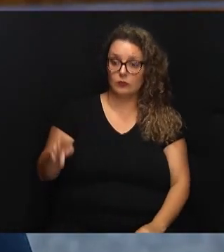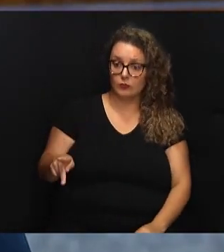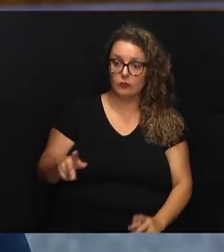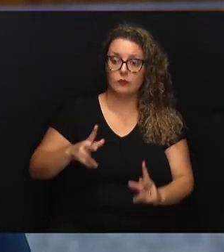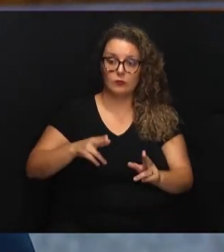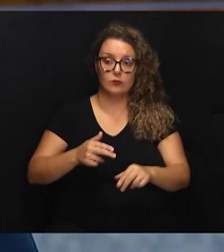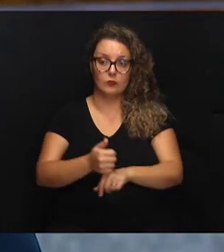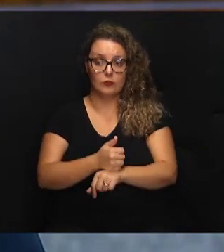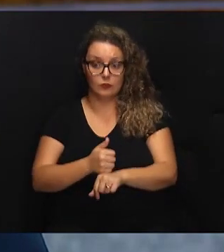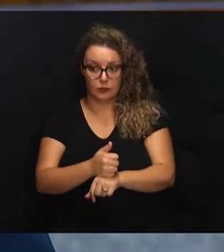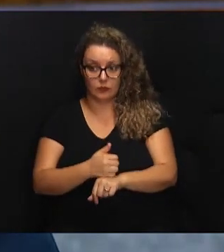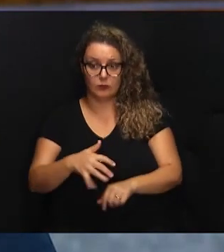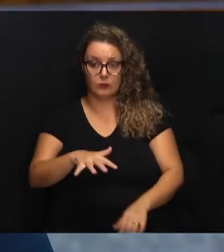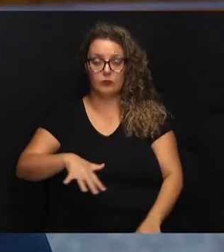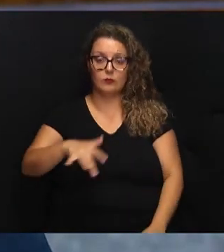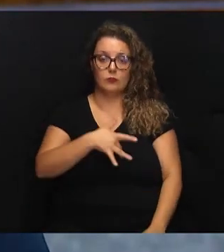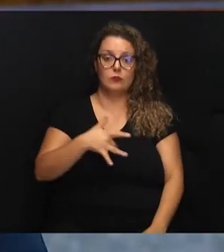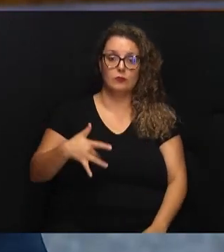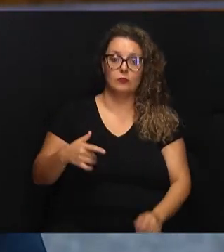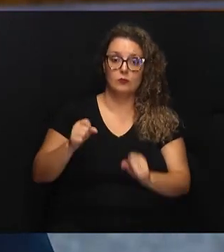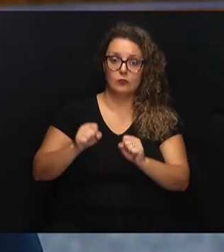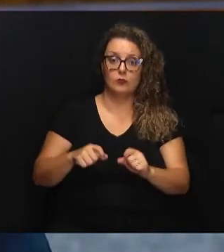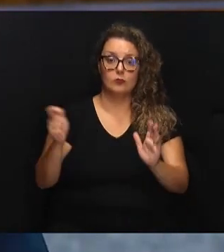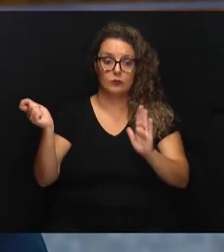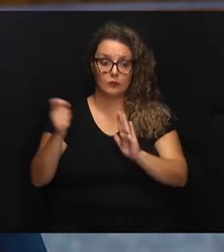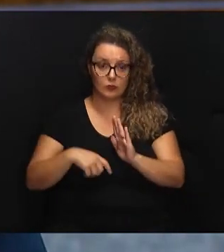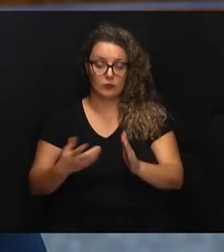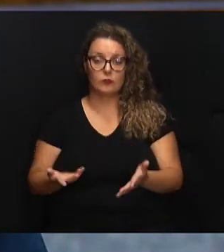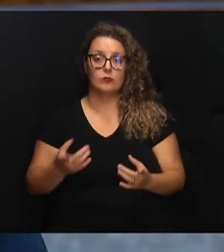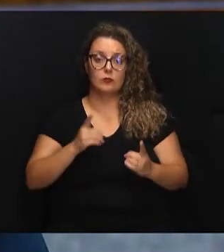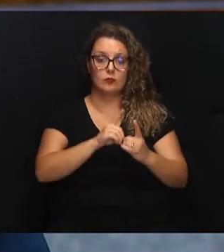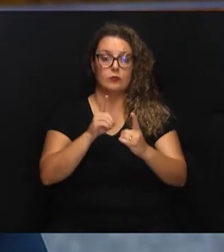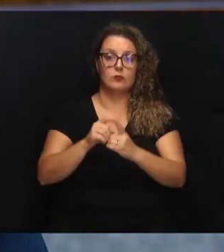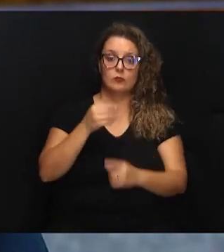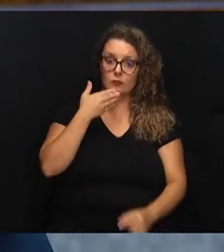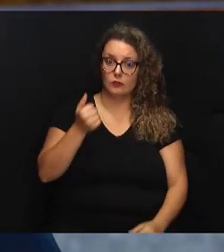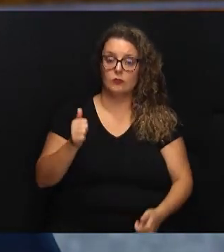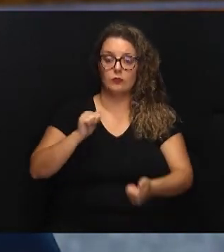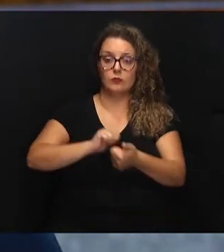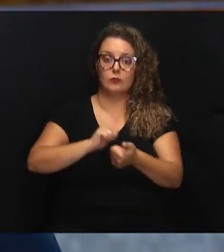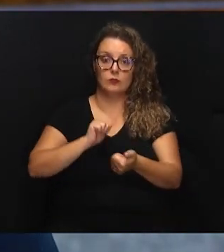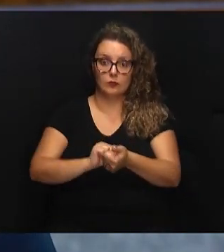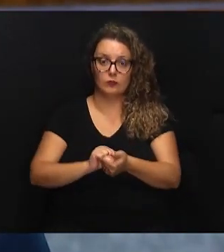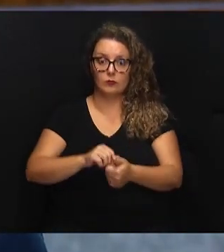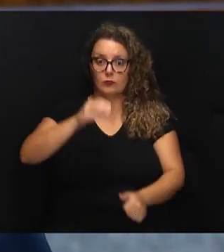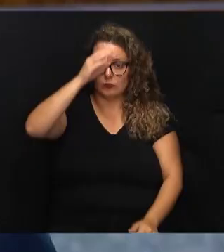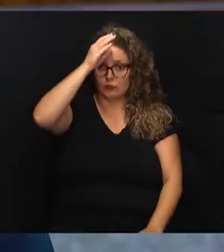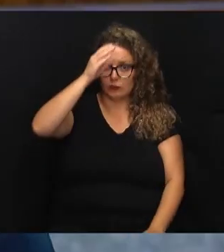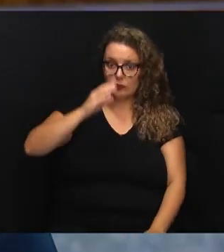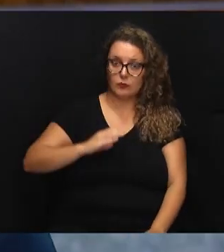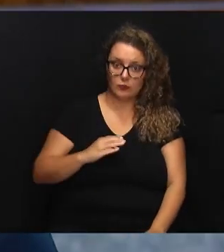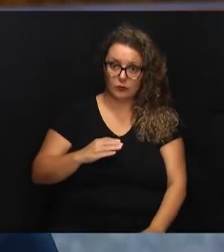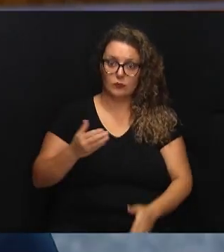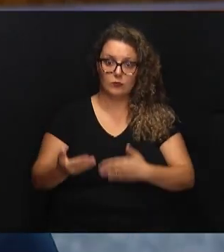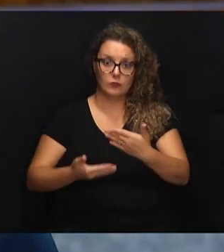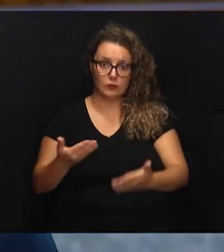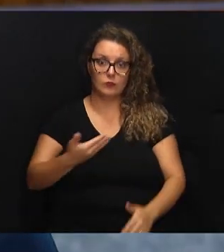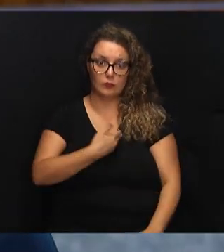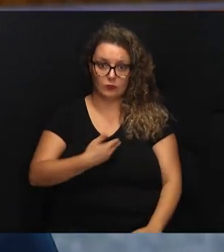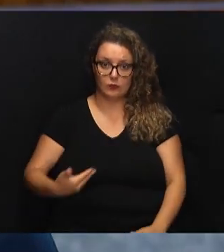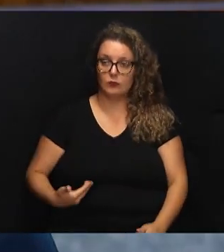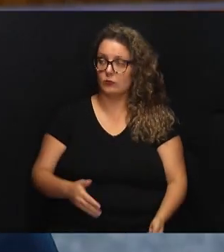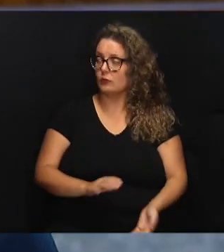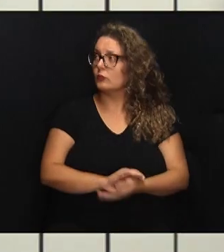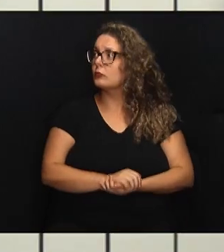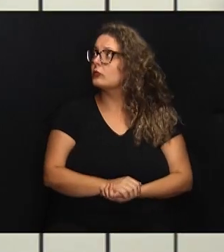profissional da área de saúde, possa estar capacitado para atender de melhor qualidade esse cidadão que procura esses nossos serviços públicos.